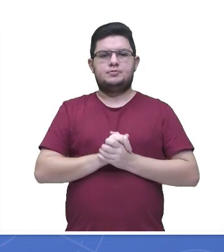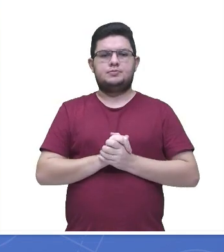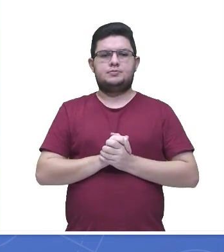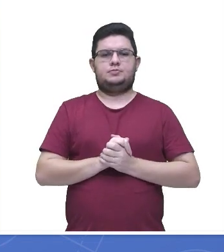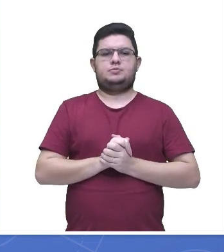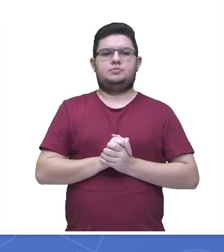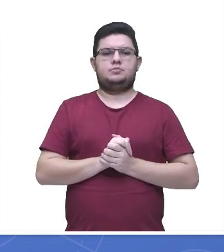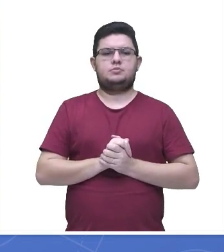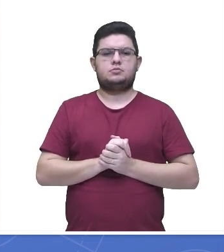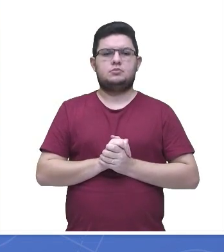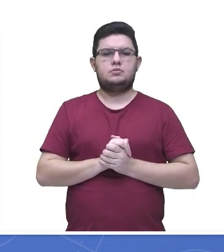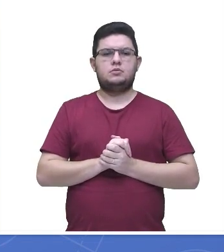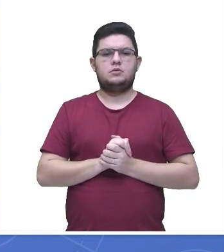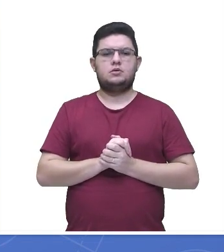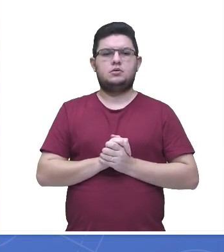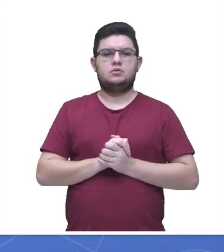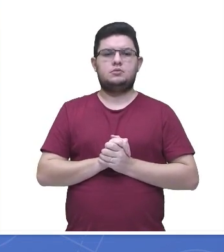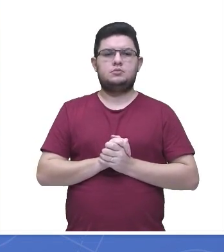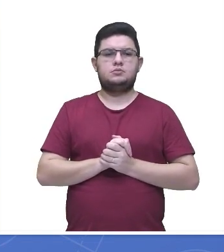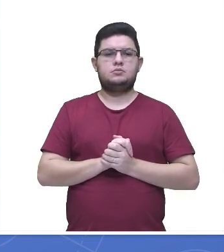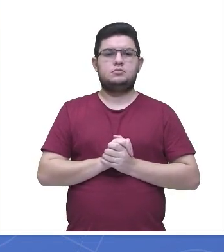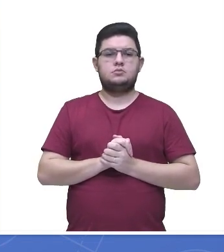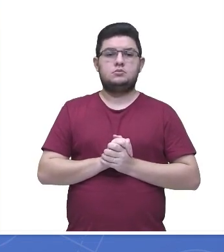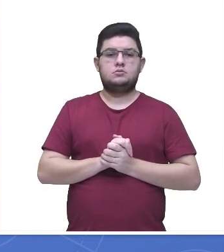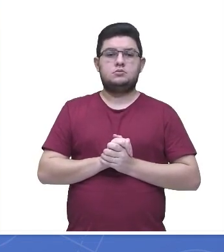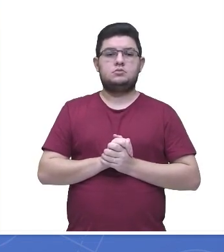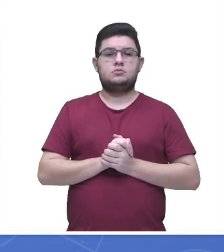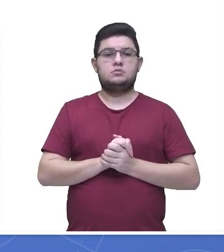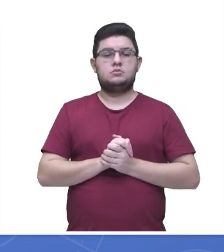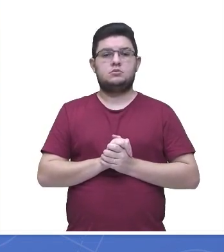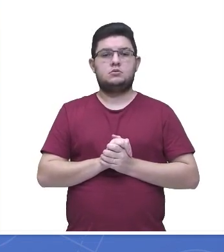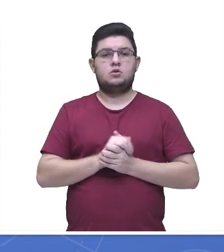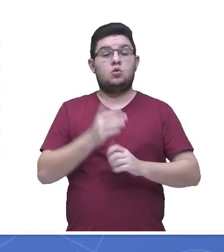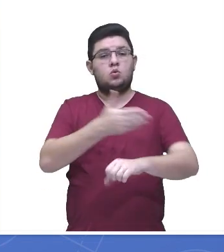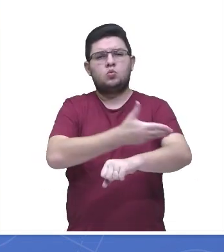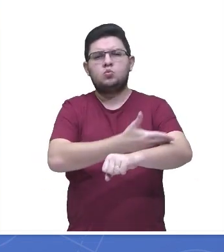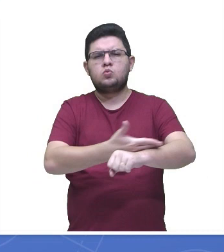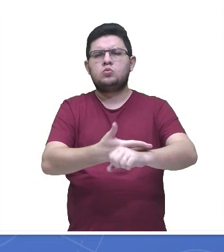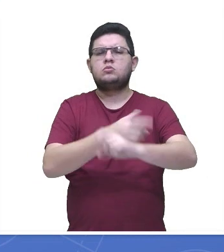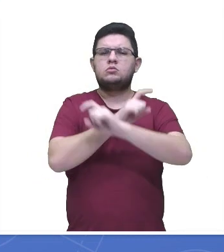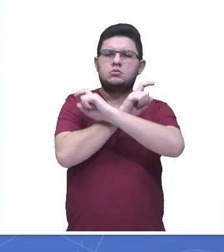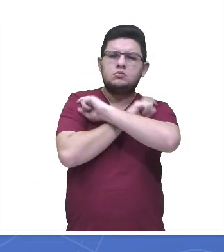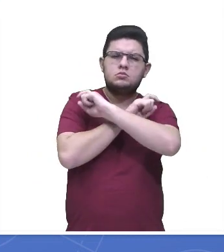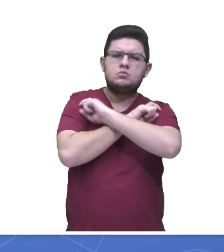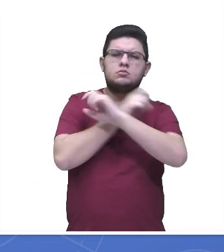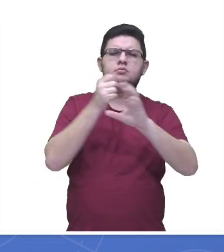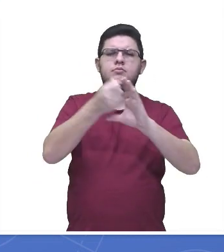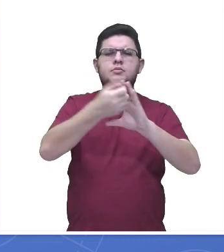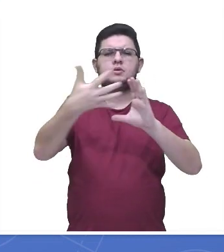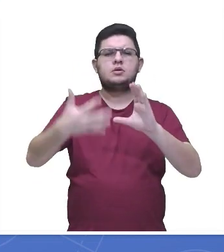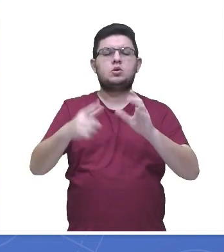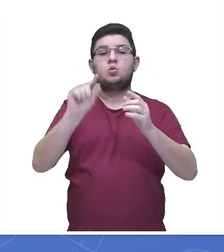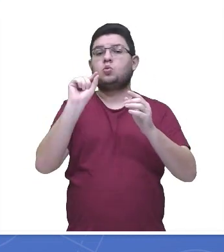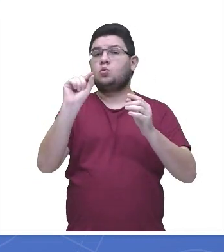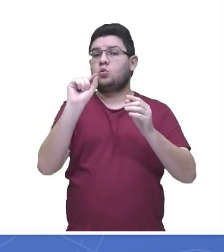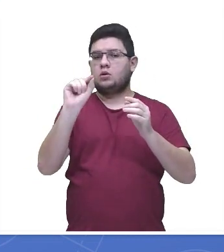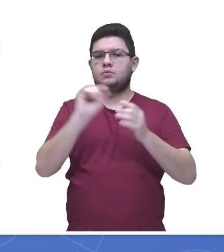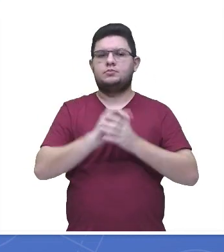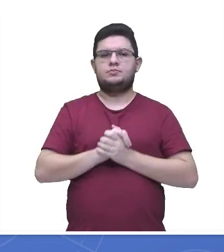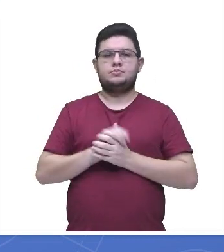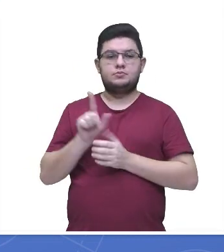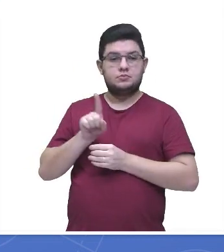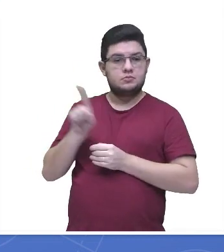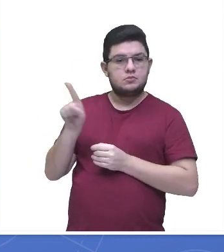Então, quais são essas características que trazem a cultura egípcia antiga? Eles eram politeístas,